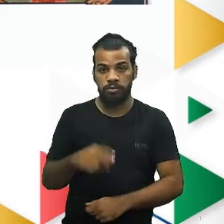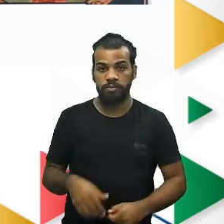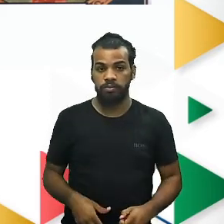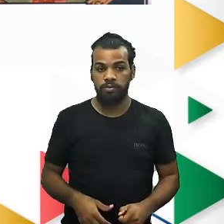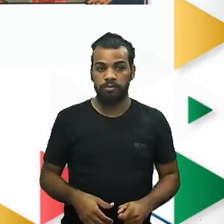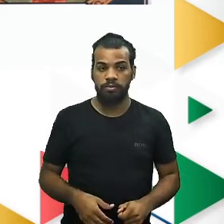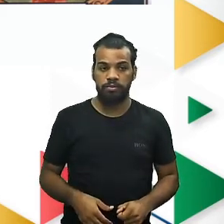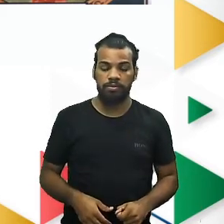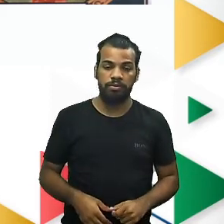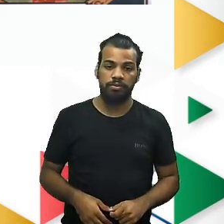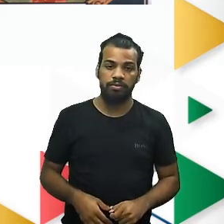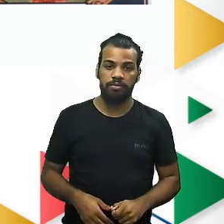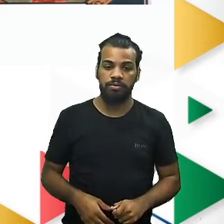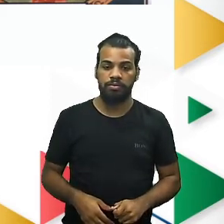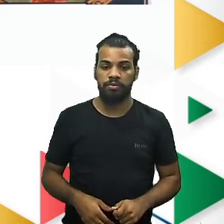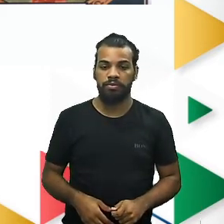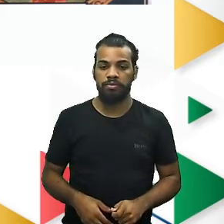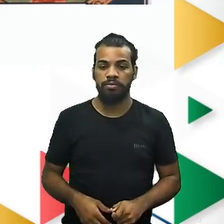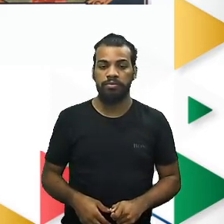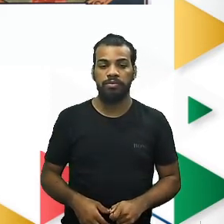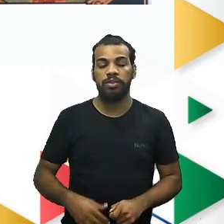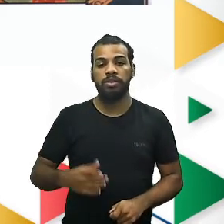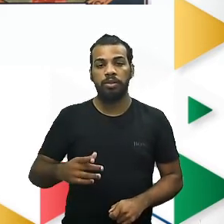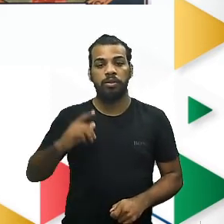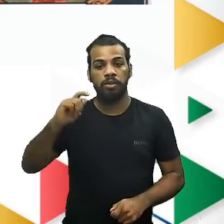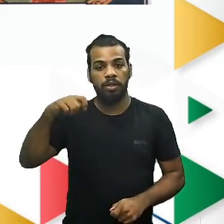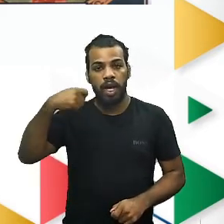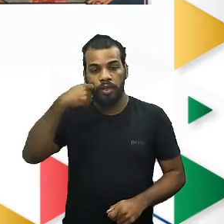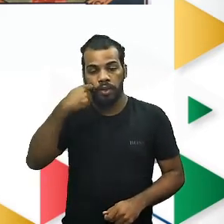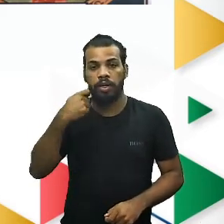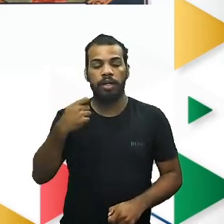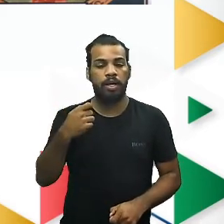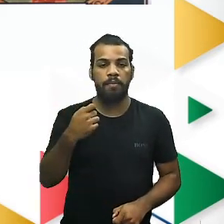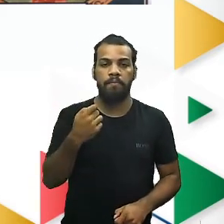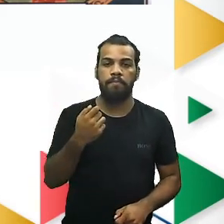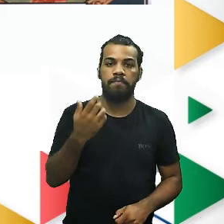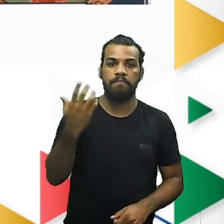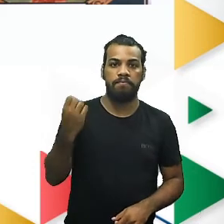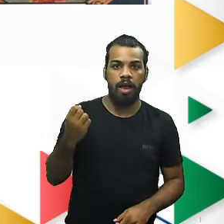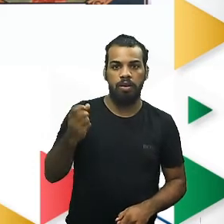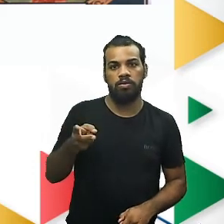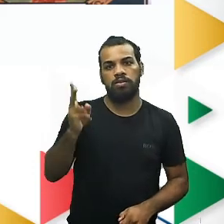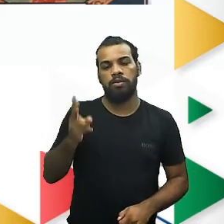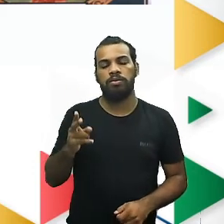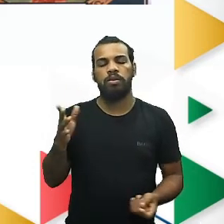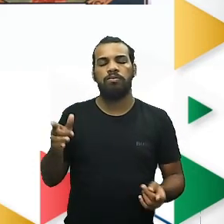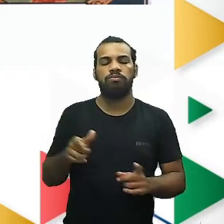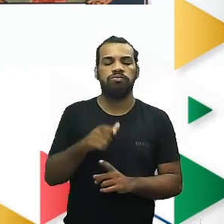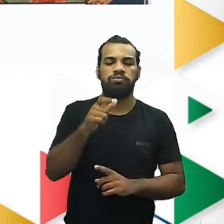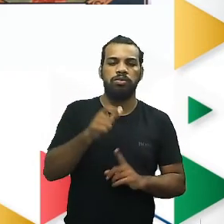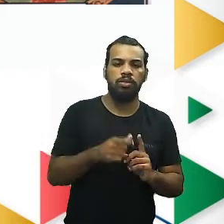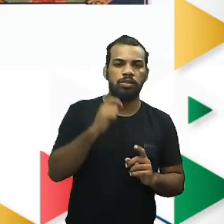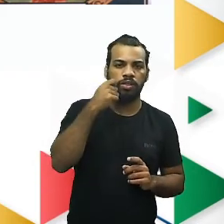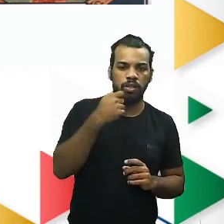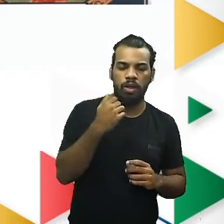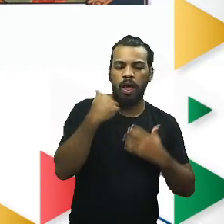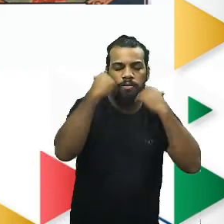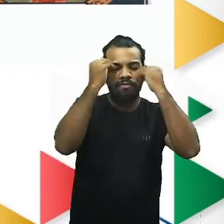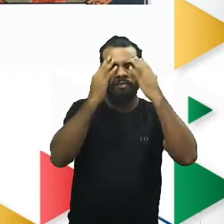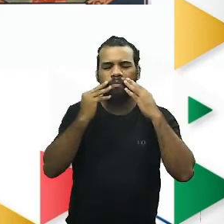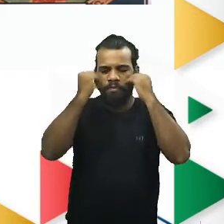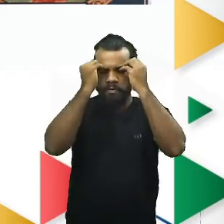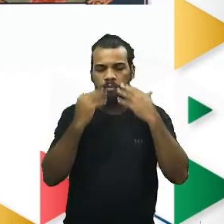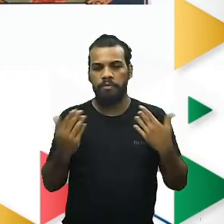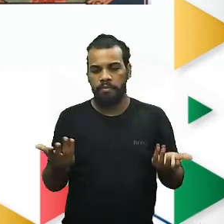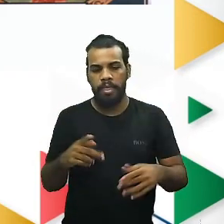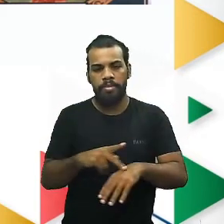falei no início da aula para vocês? Então, os atores eram sempre brancos e, para fazer personagens negros, eles pintavam o rosto